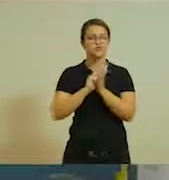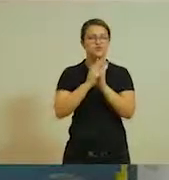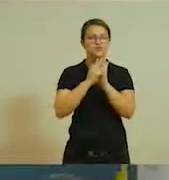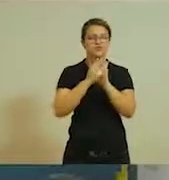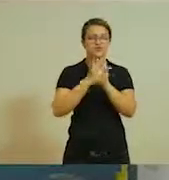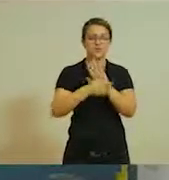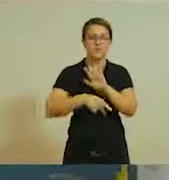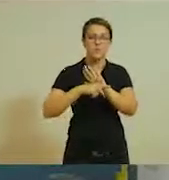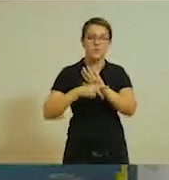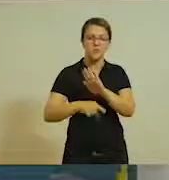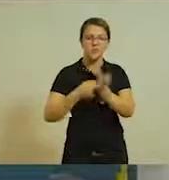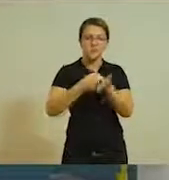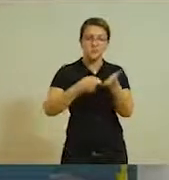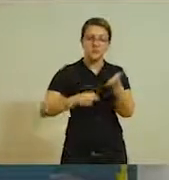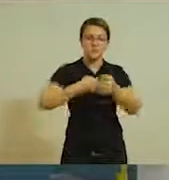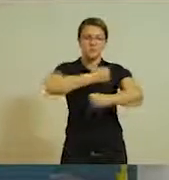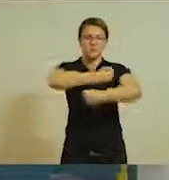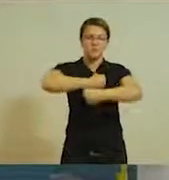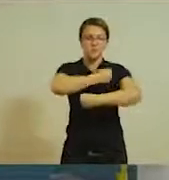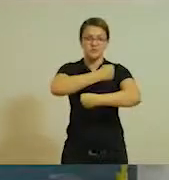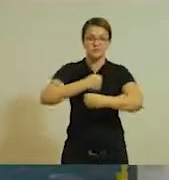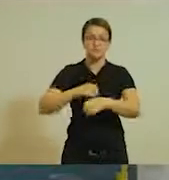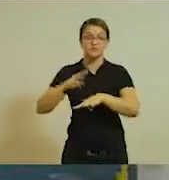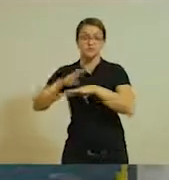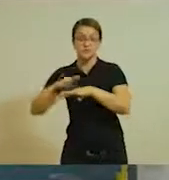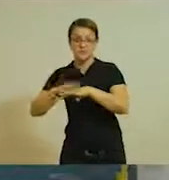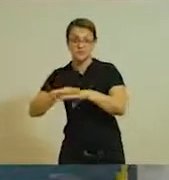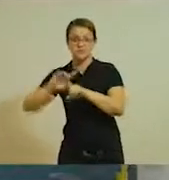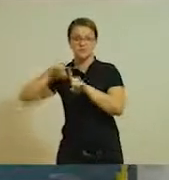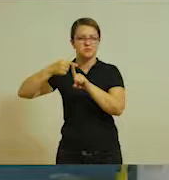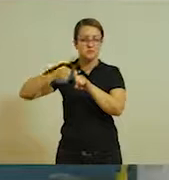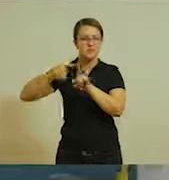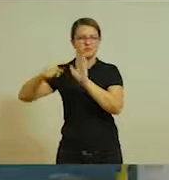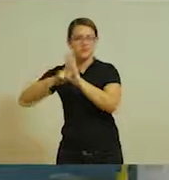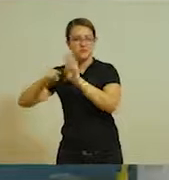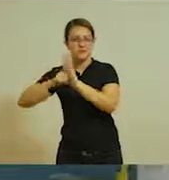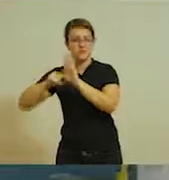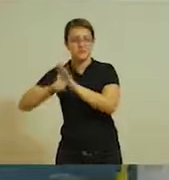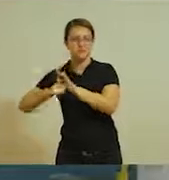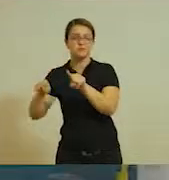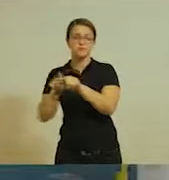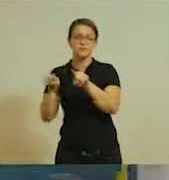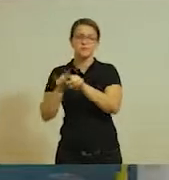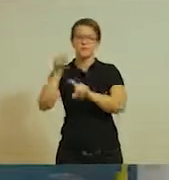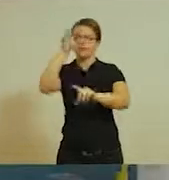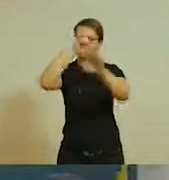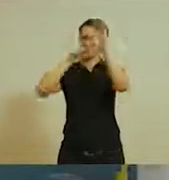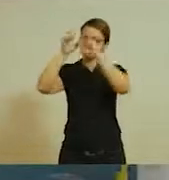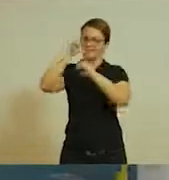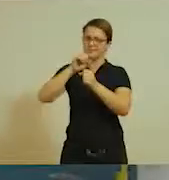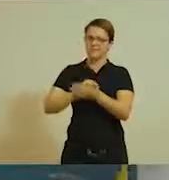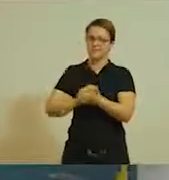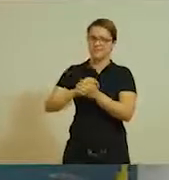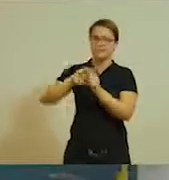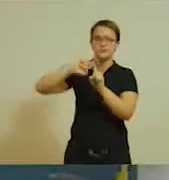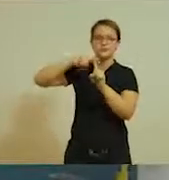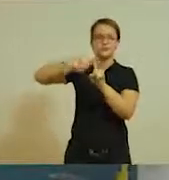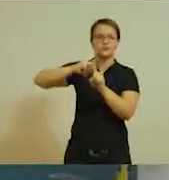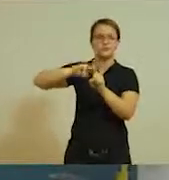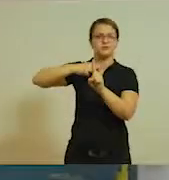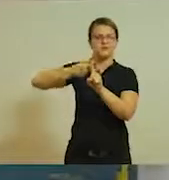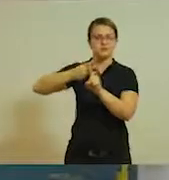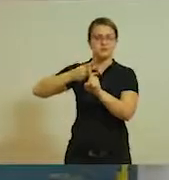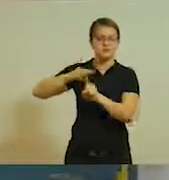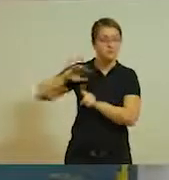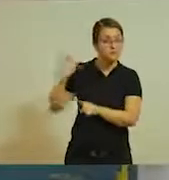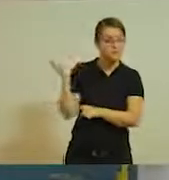gênero textual receita. Em Matemática, vamos trabalhar com adição e subtração. E também vocês vão aprender a trabalhar com o dobro